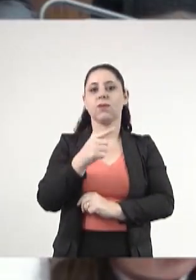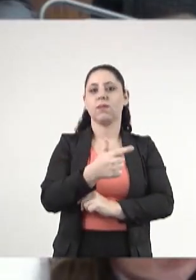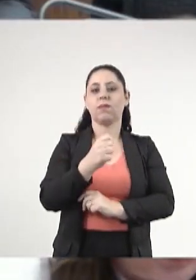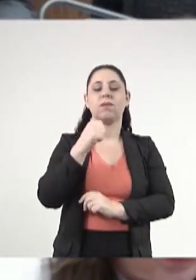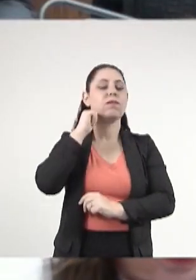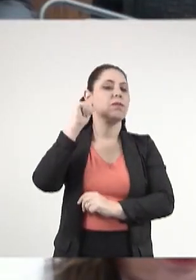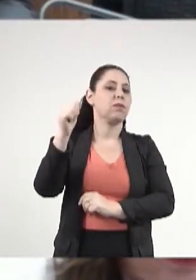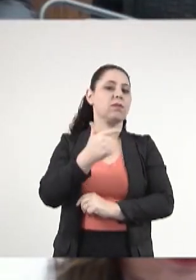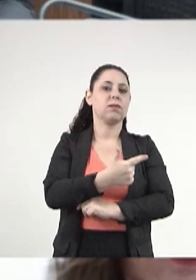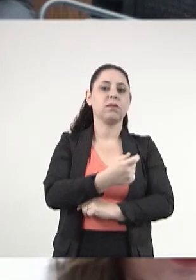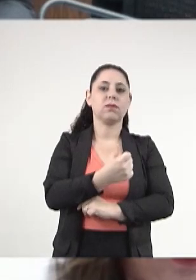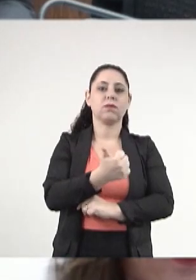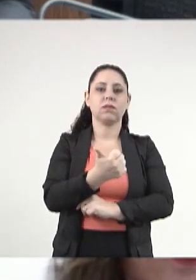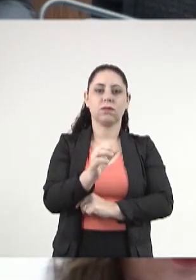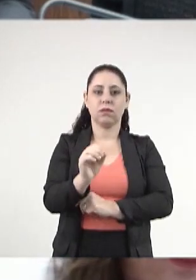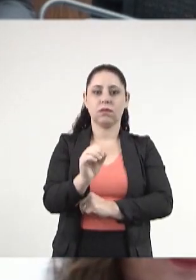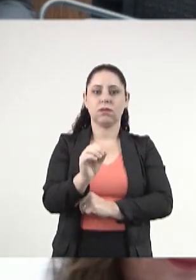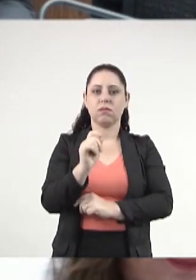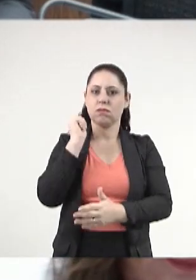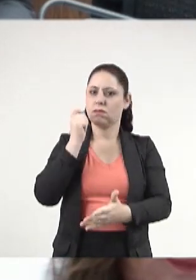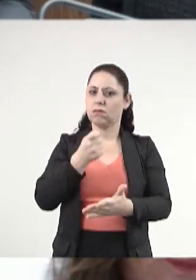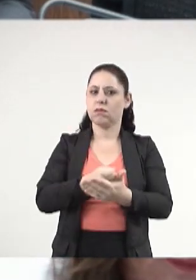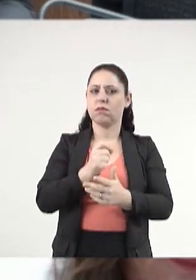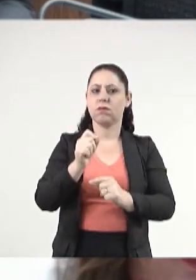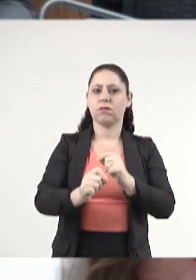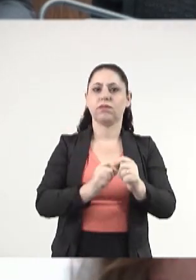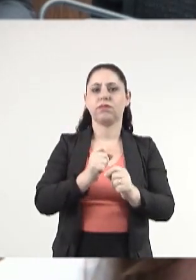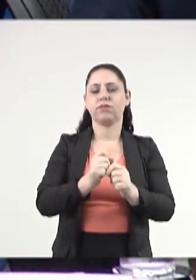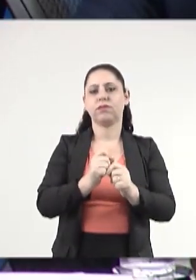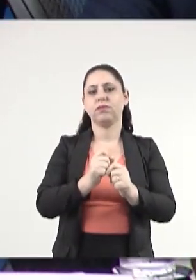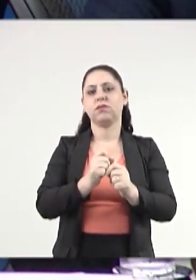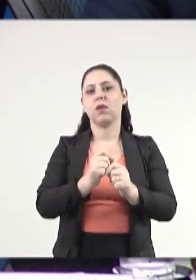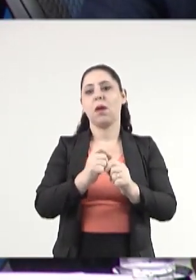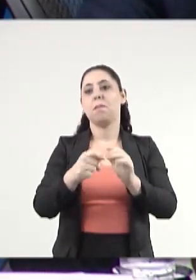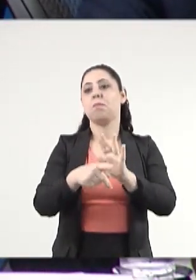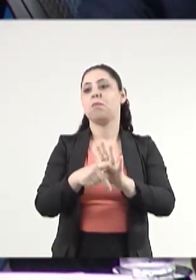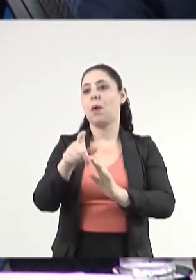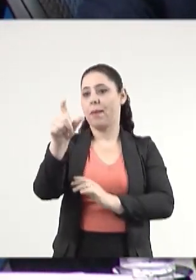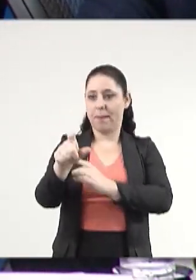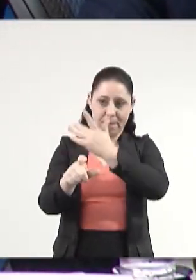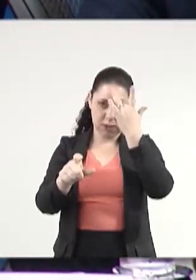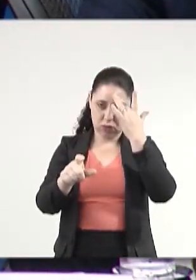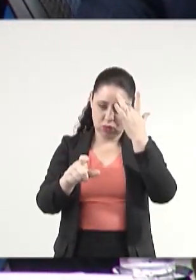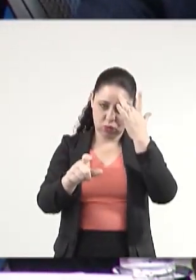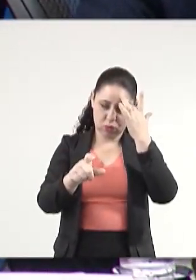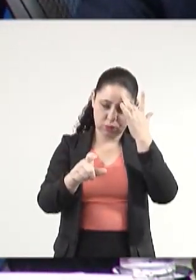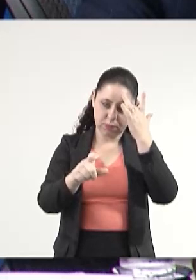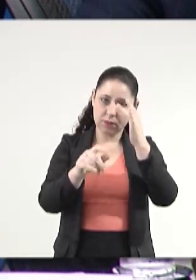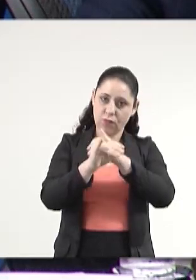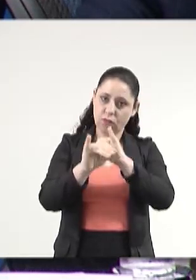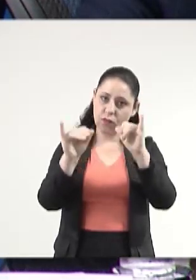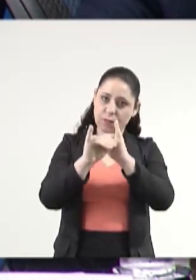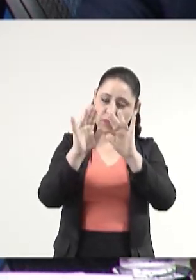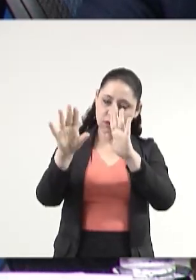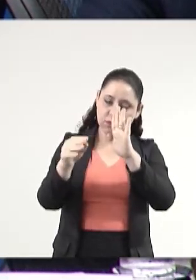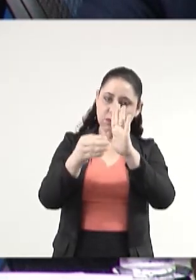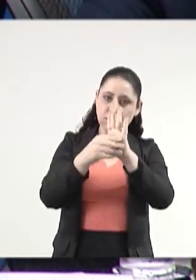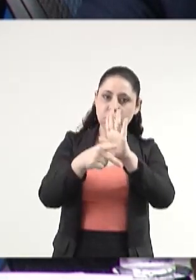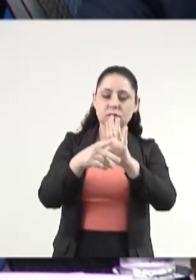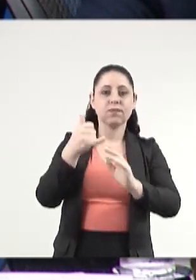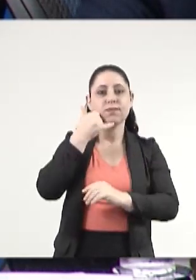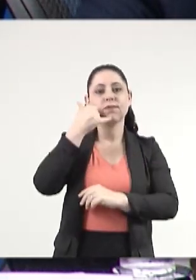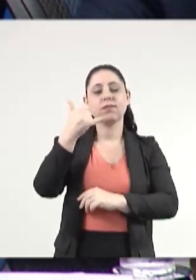abril de 2010, que dispõe sobre a obrigatoriedade do fornecimento ao consumidor de informações e documentos por parte